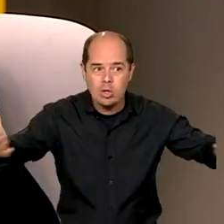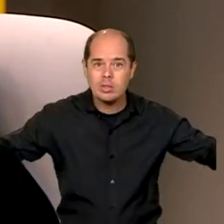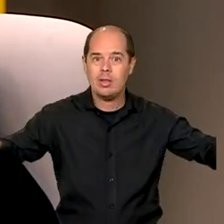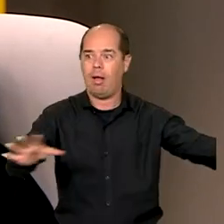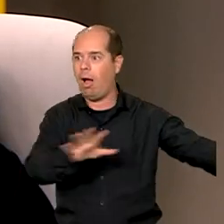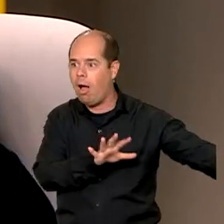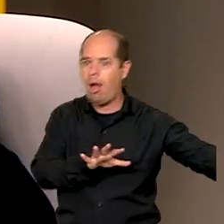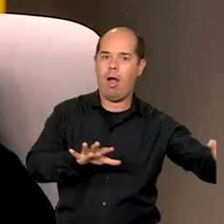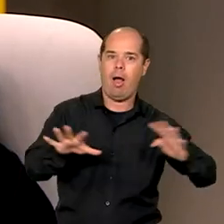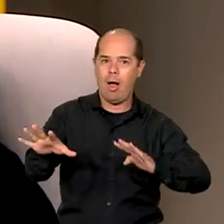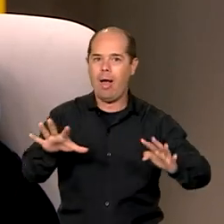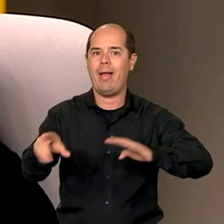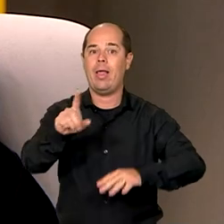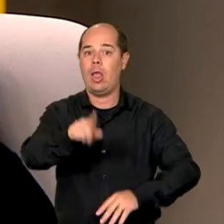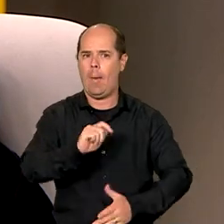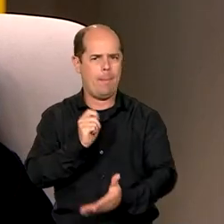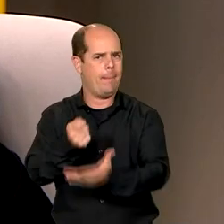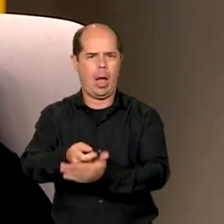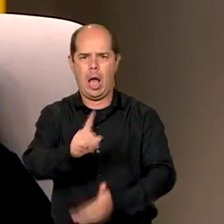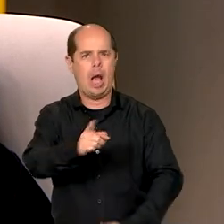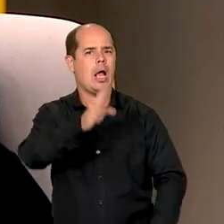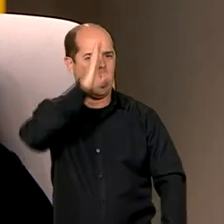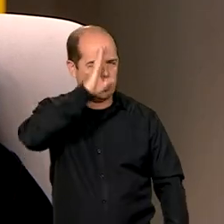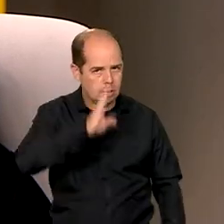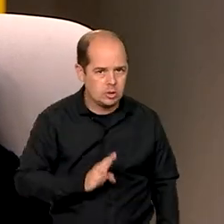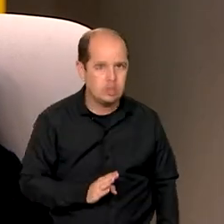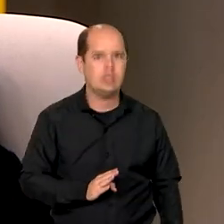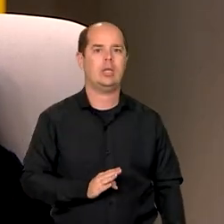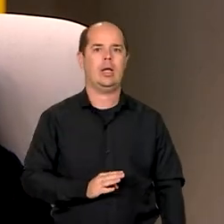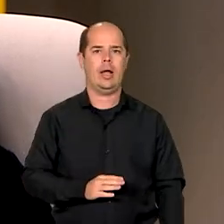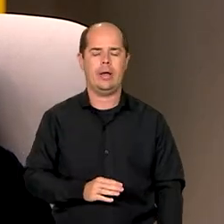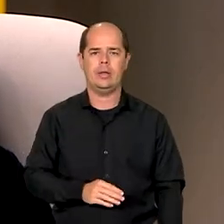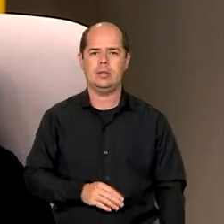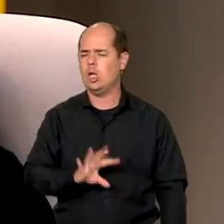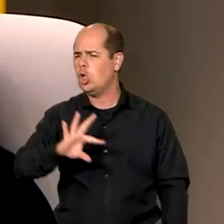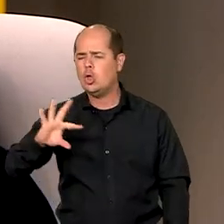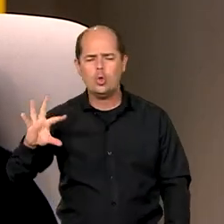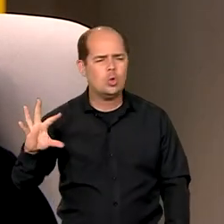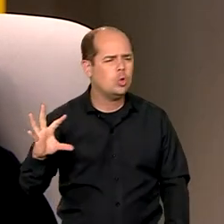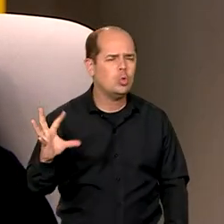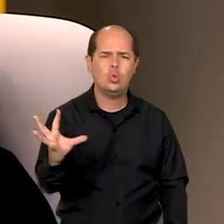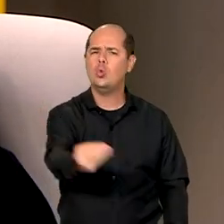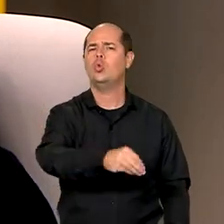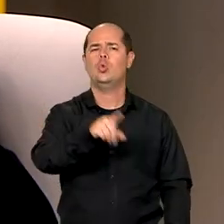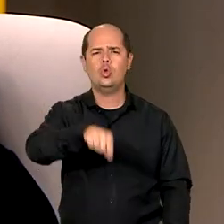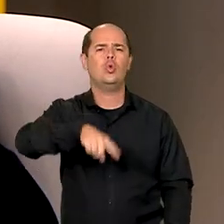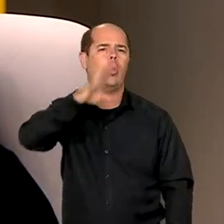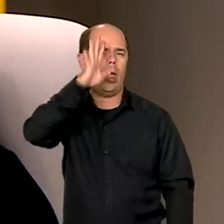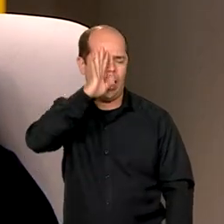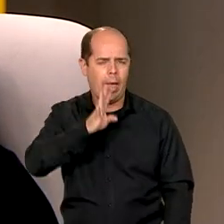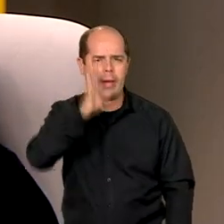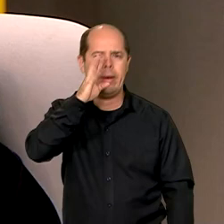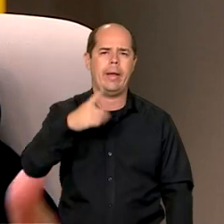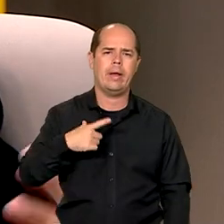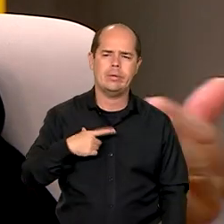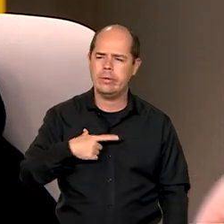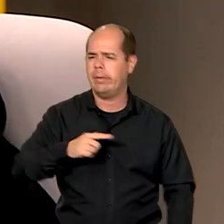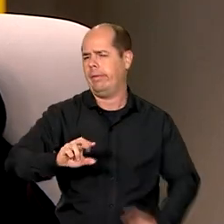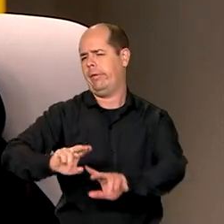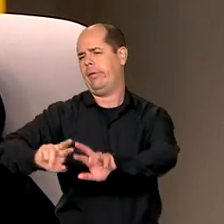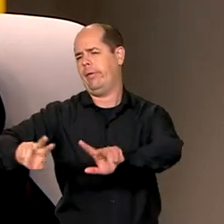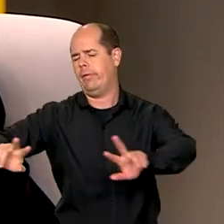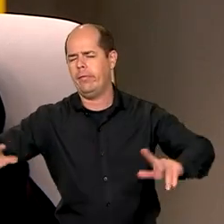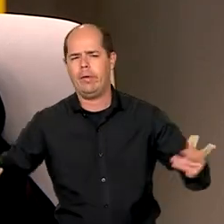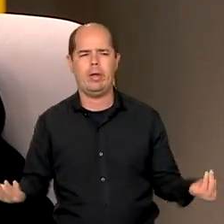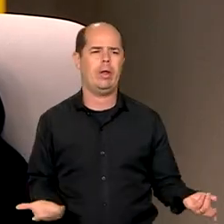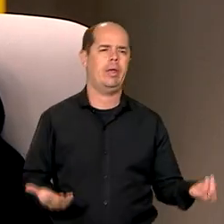Toda a programação é gratuita, não somente os espetáculos, mas todas as atividades que acontecerão lá e são gratuitas. A cozinha